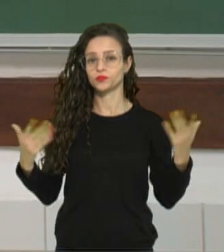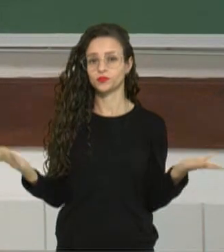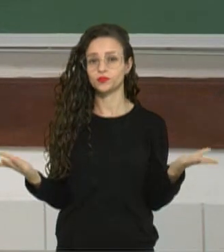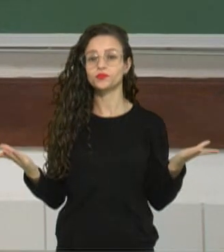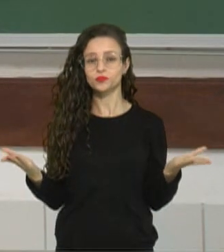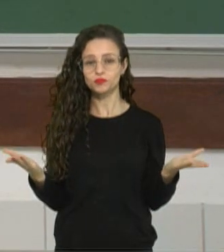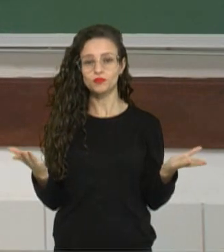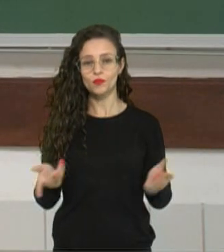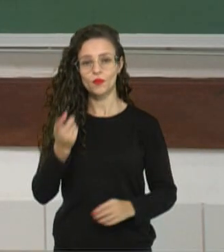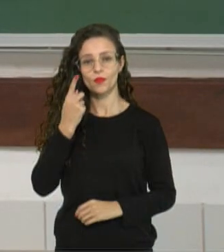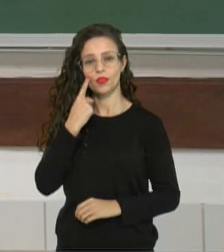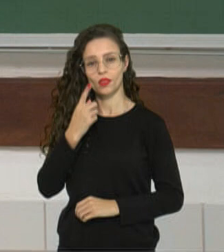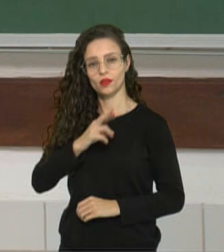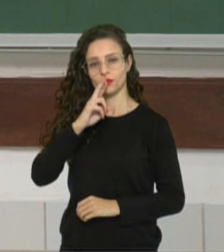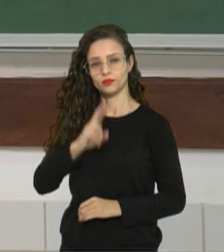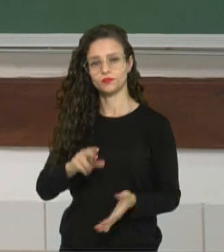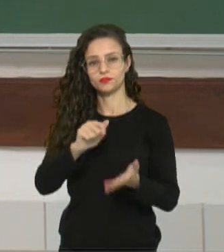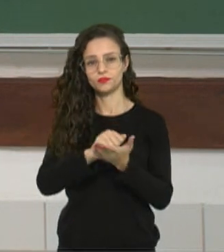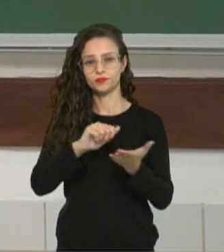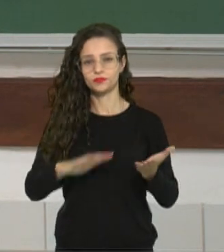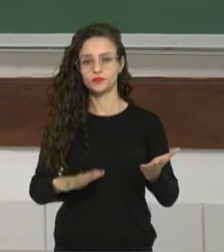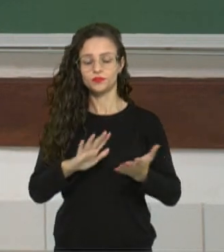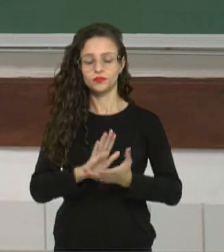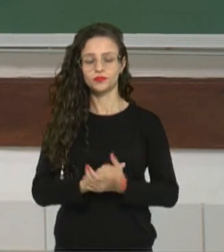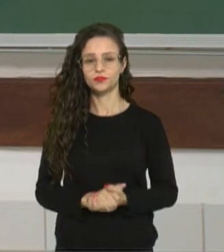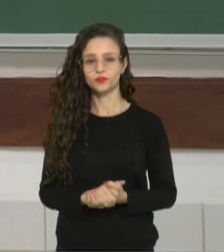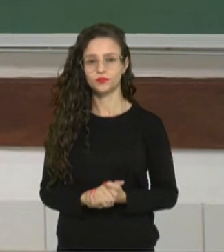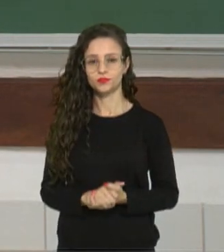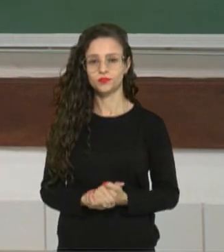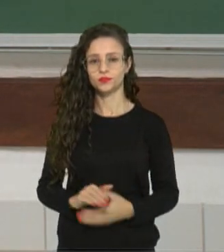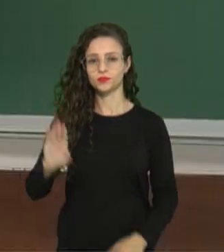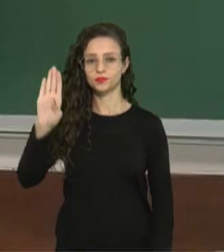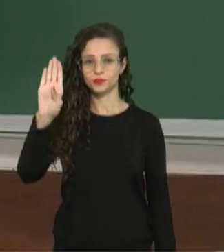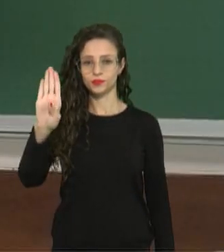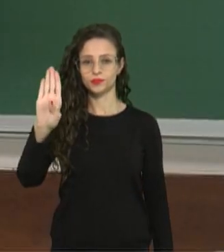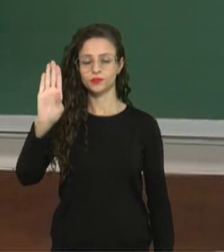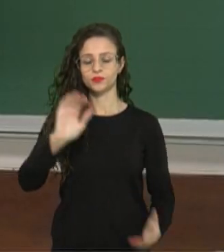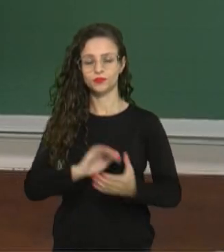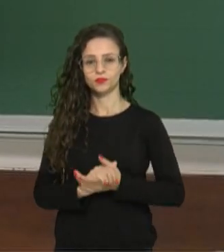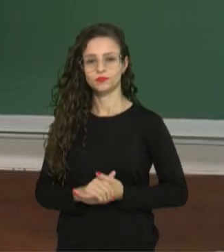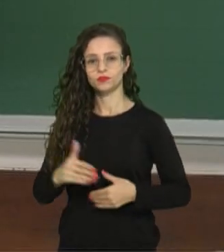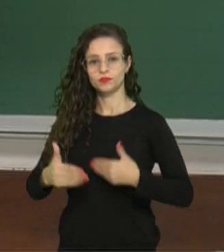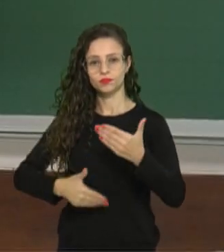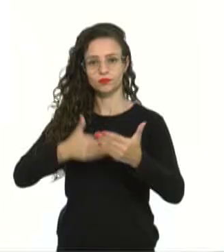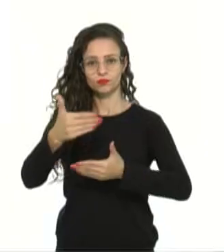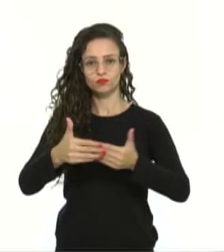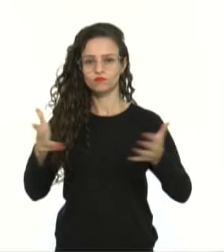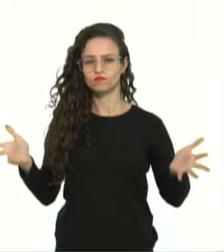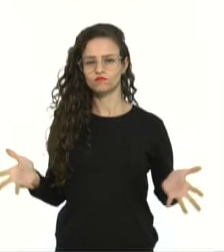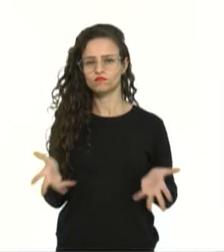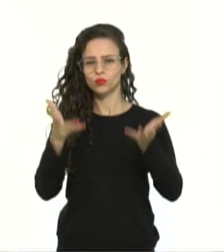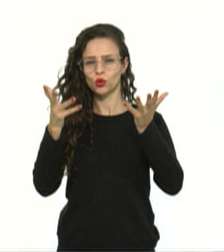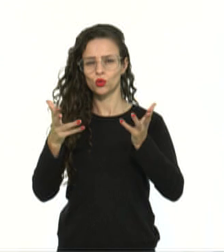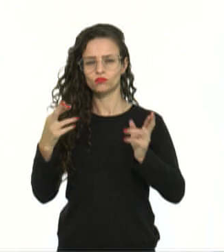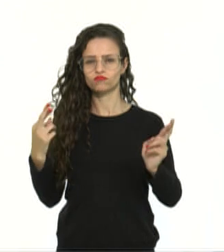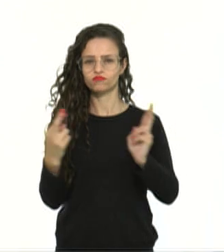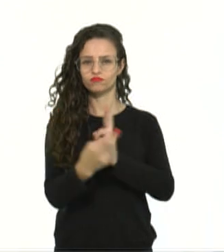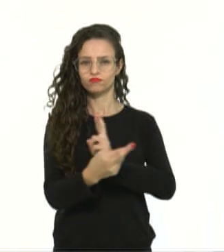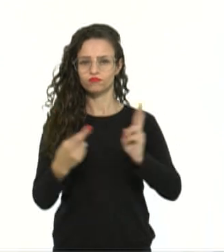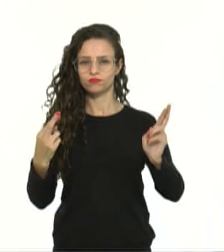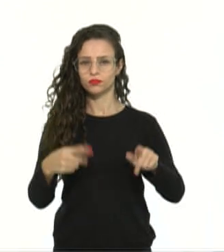Então vamos lá, vamos olhar a resposta da nossa atividade? Então, letra B. Os processos que estão intensificando as relações